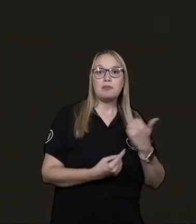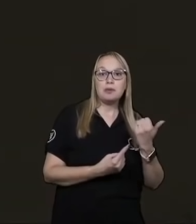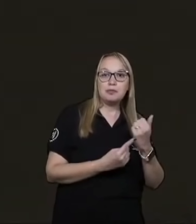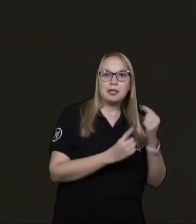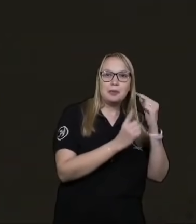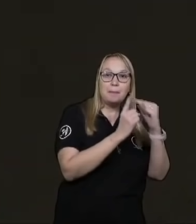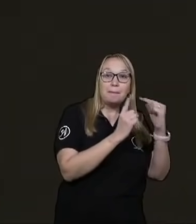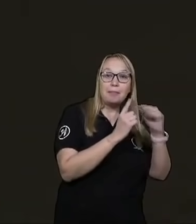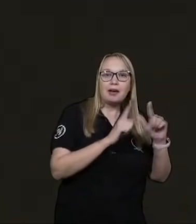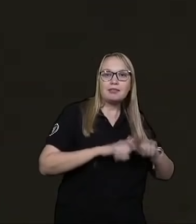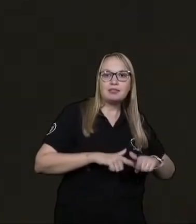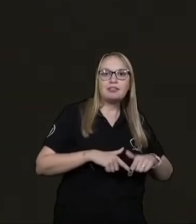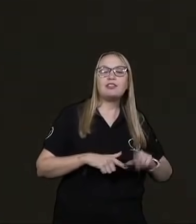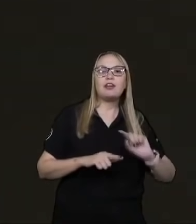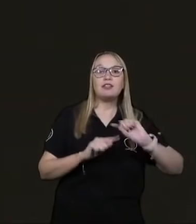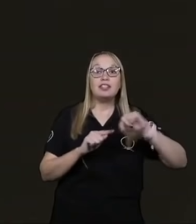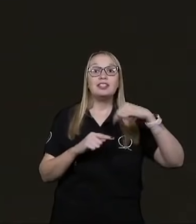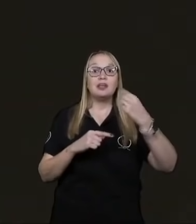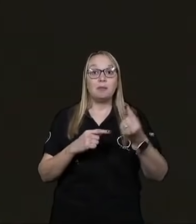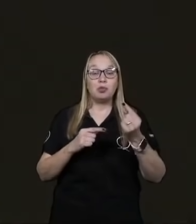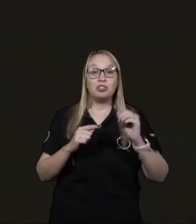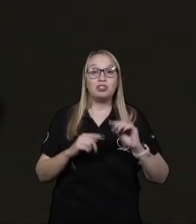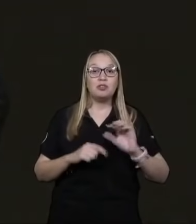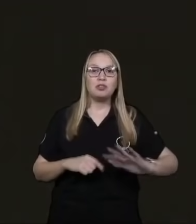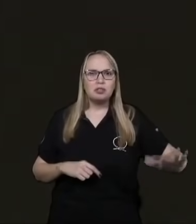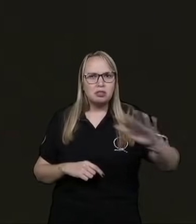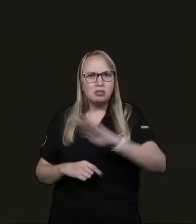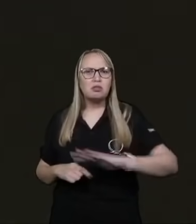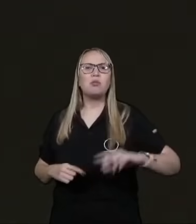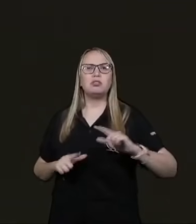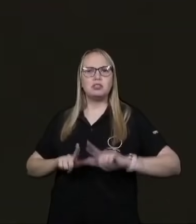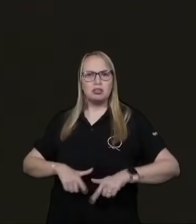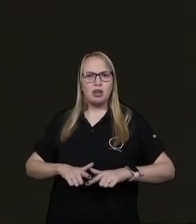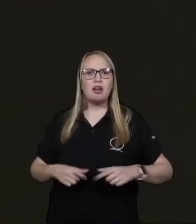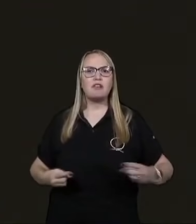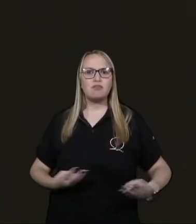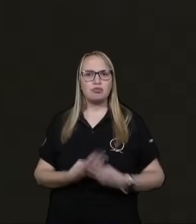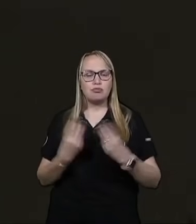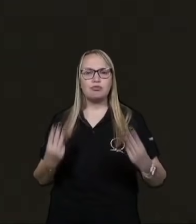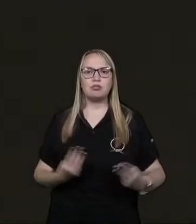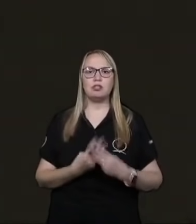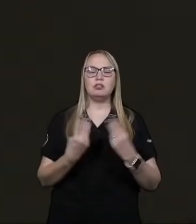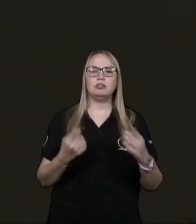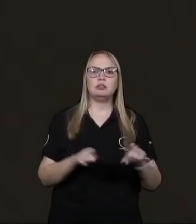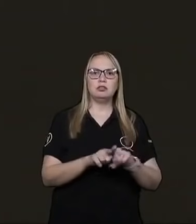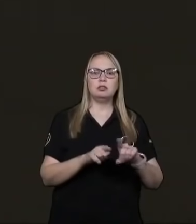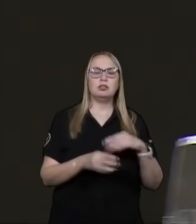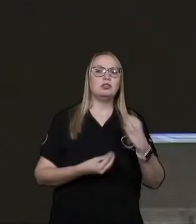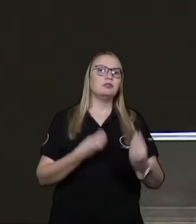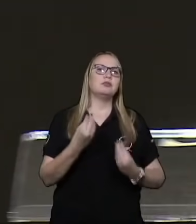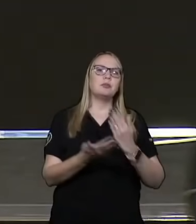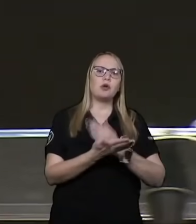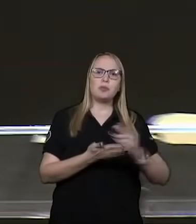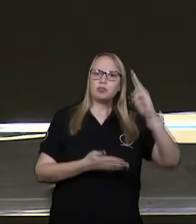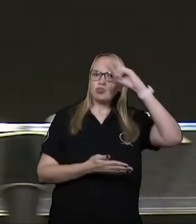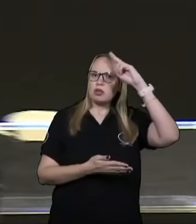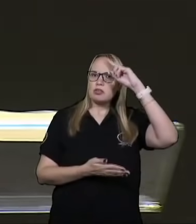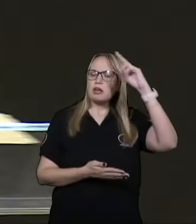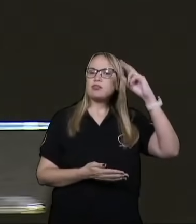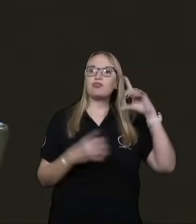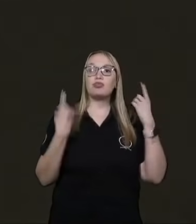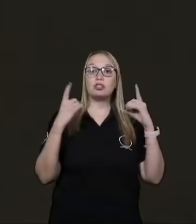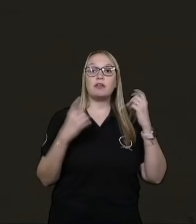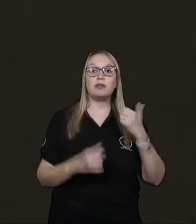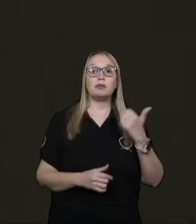depois ela é rei sobre todo o Israel e Judá Tu sabe como é que começa o exército de Davi em